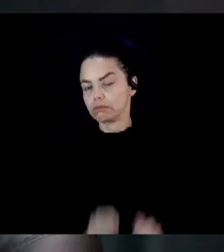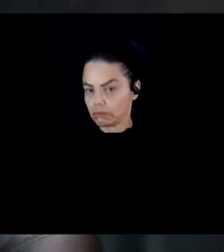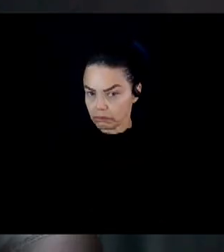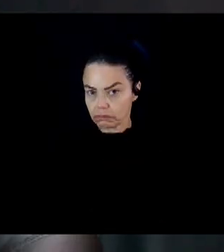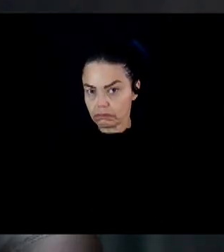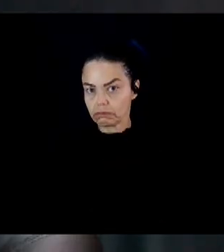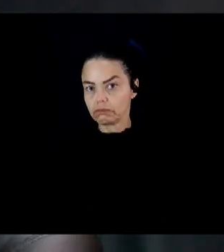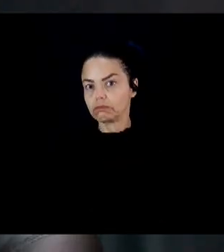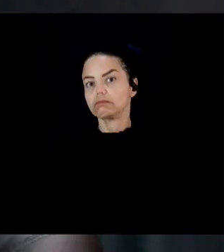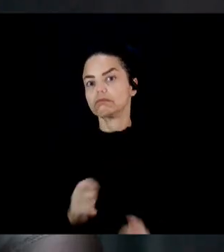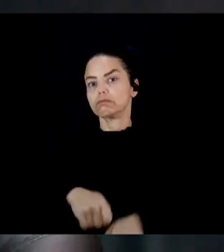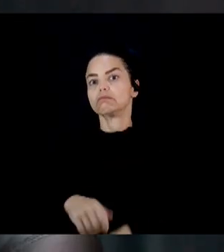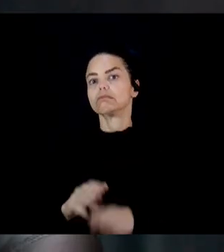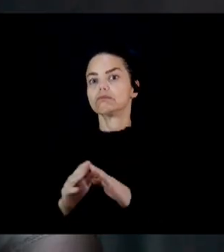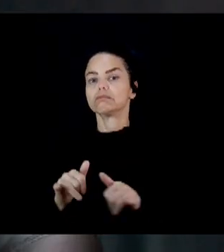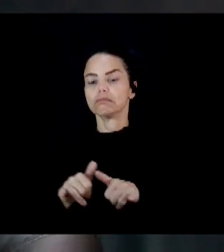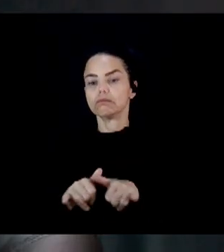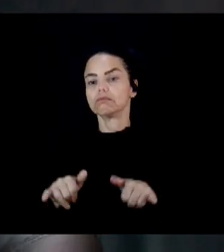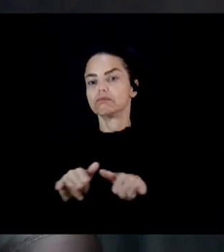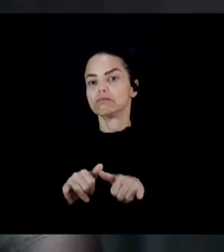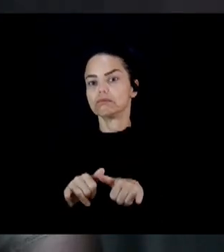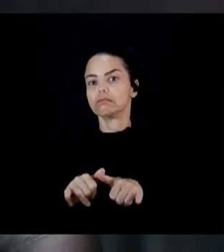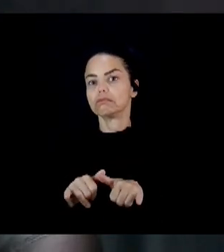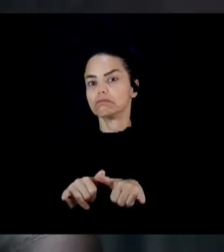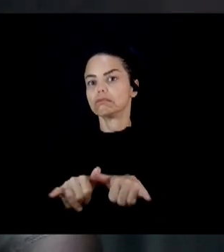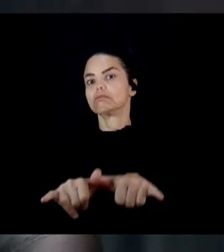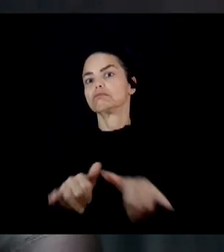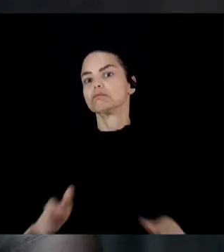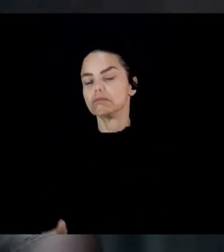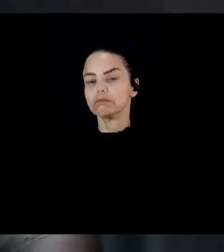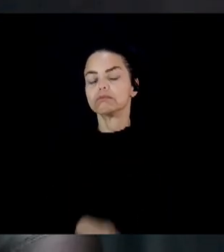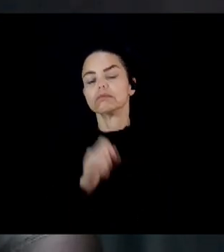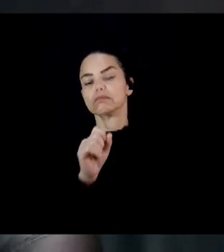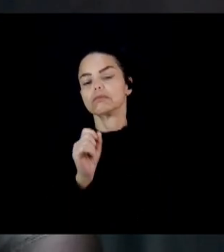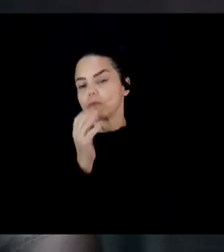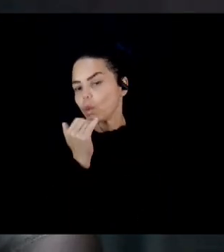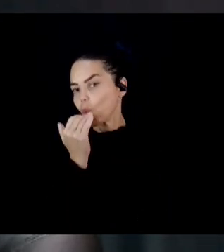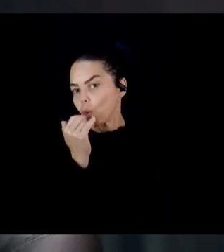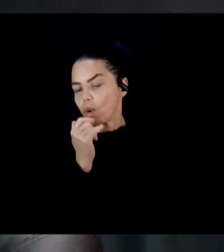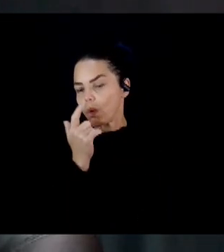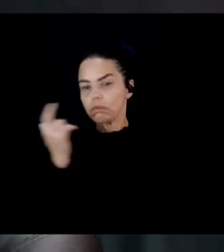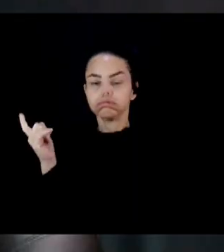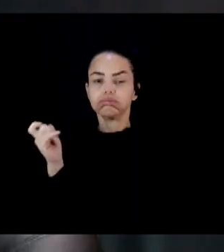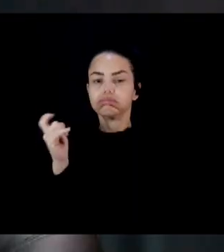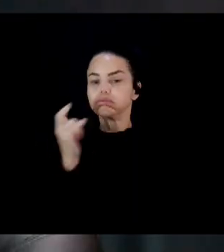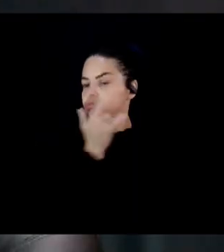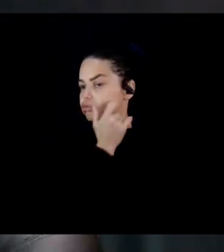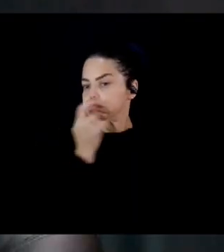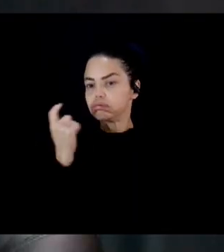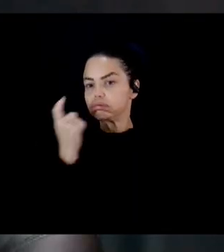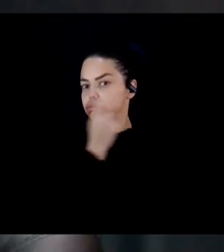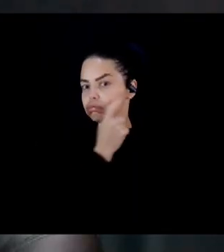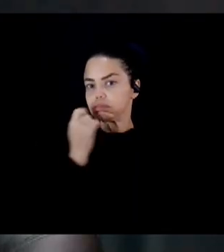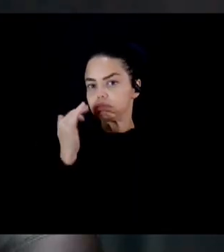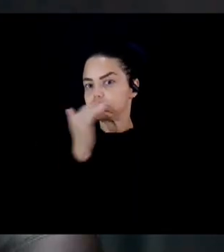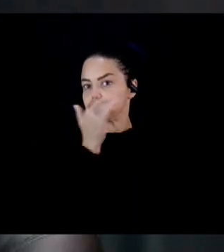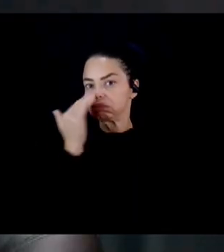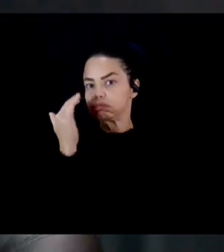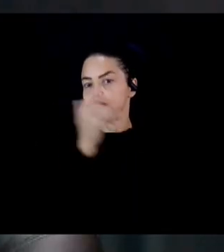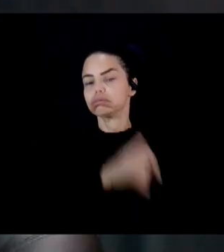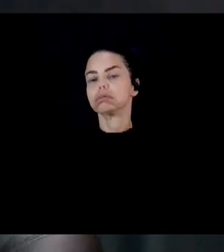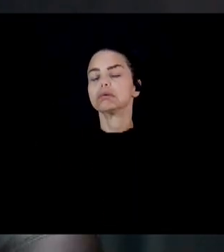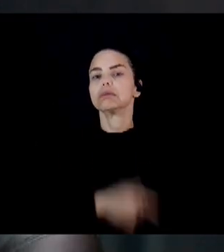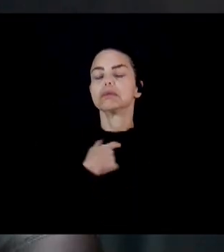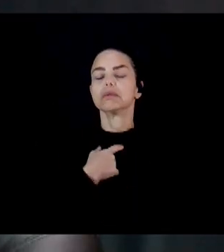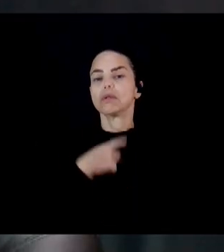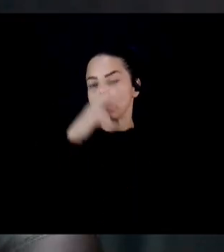vai poder ir no mercado sozinha, o que ela vai comer, qual é o perfume que ela vai escolher. Ela não tem mais autonomia, né? Que esse é o significado